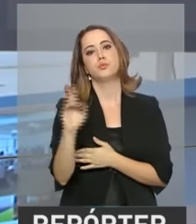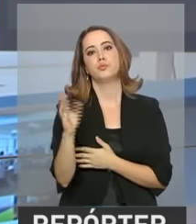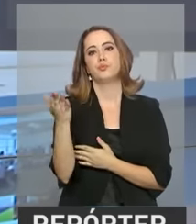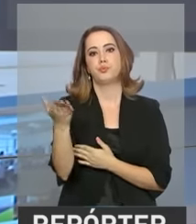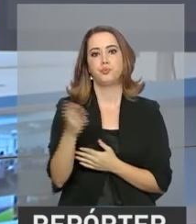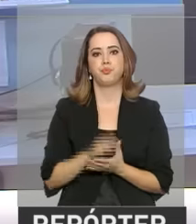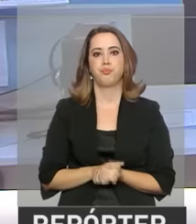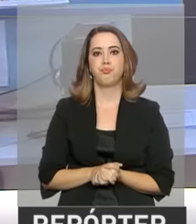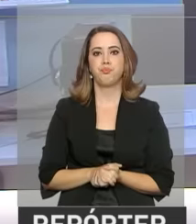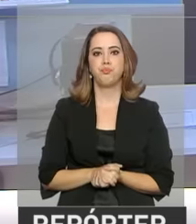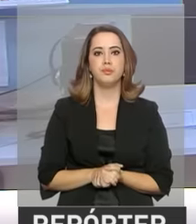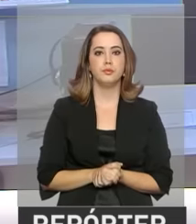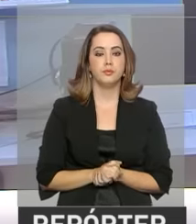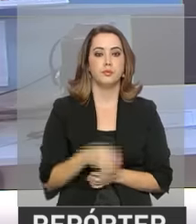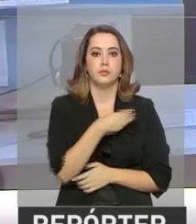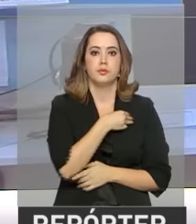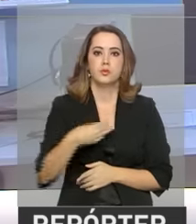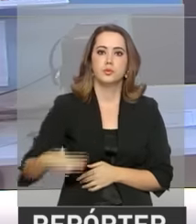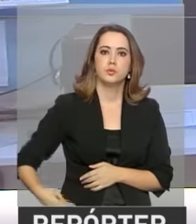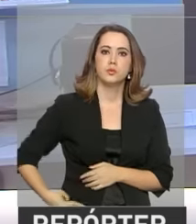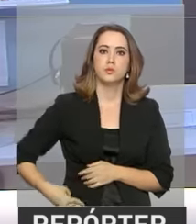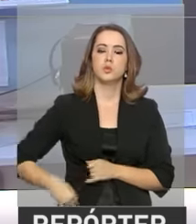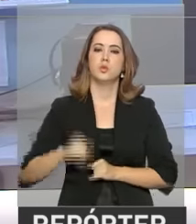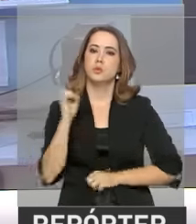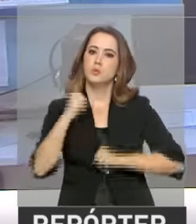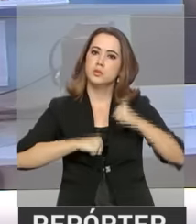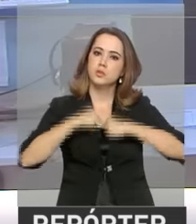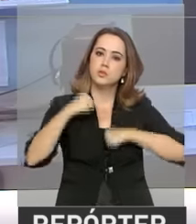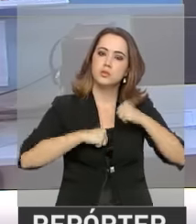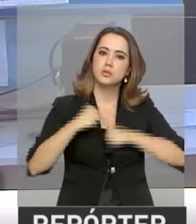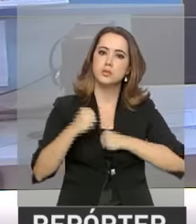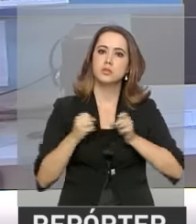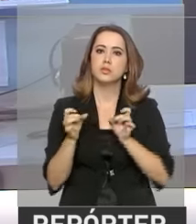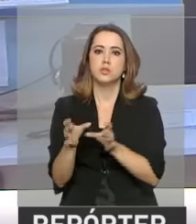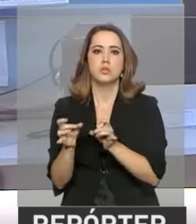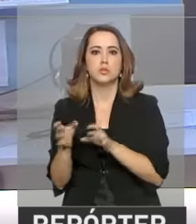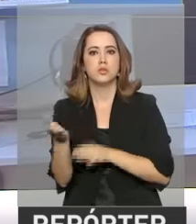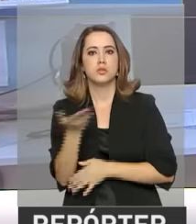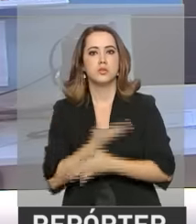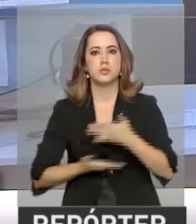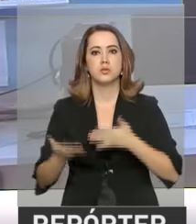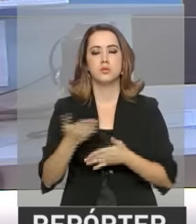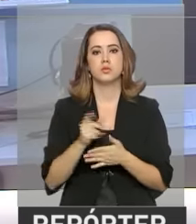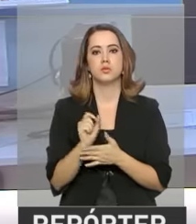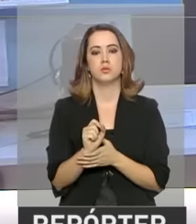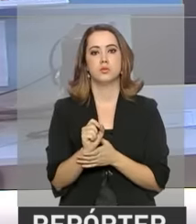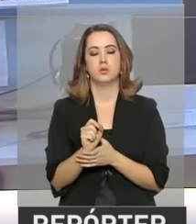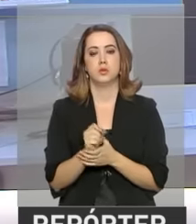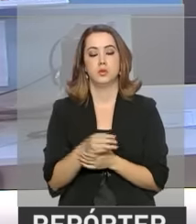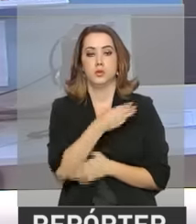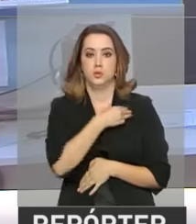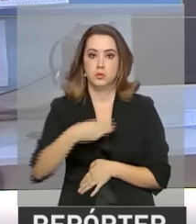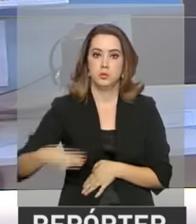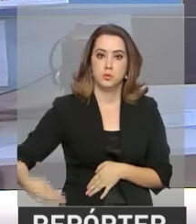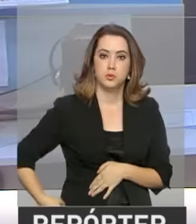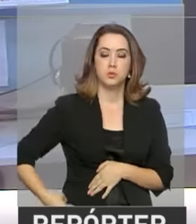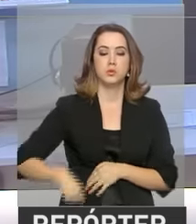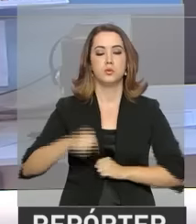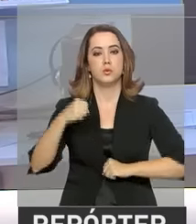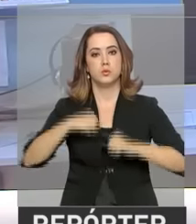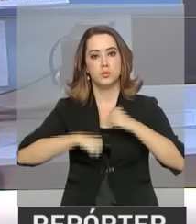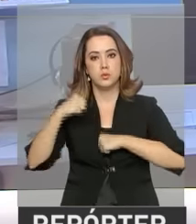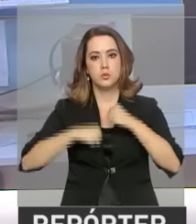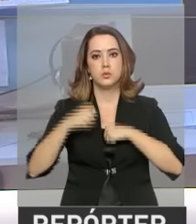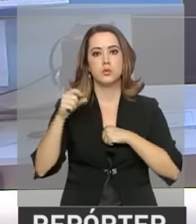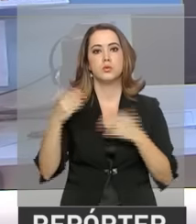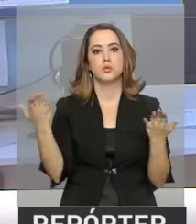reais. O Ministério da Indústria, Comércio Exterior e Serviços esteve, aliás, o ministro da Indústria, Comércio Exterior e